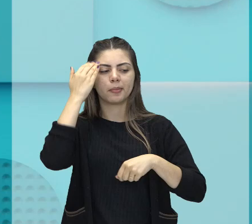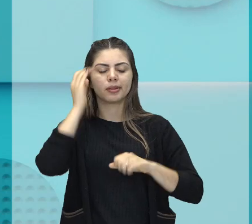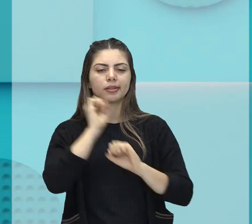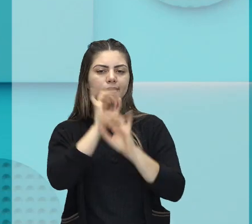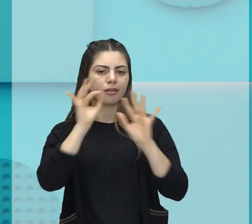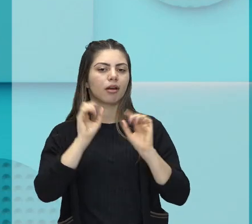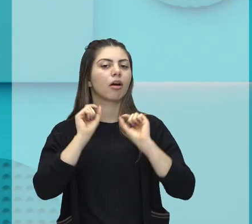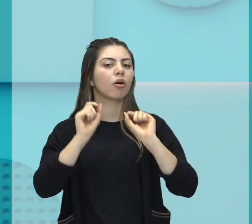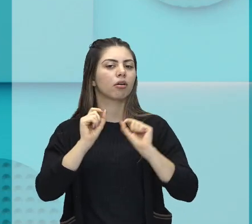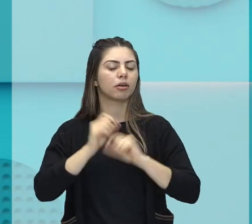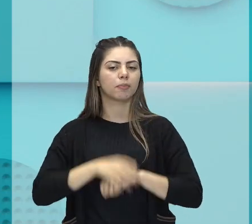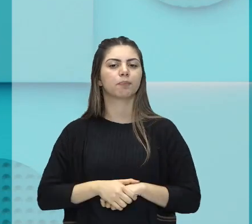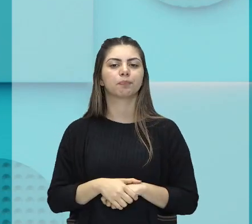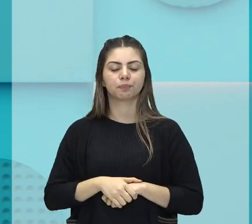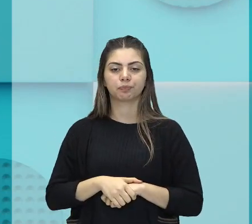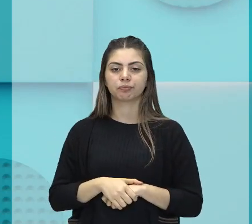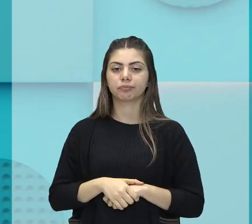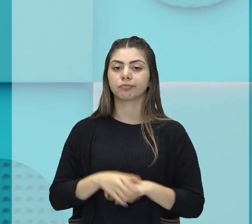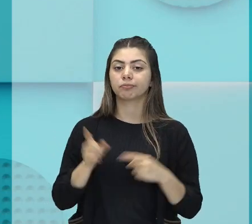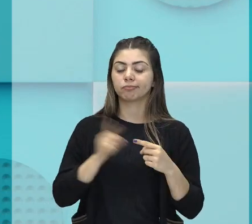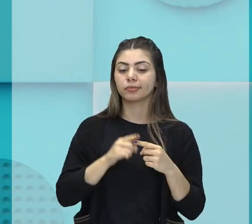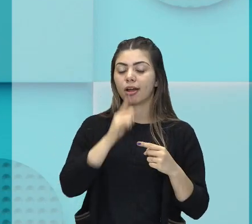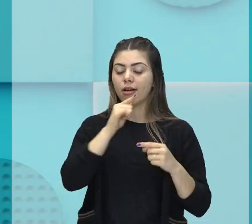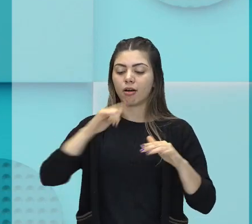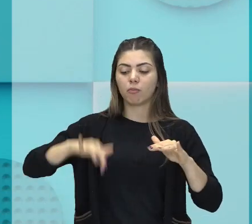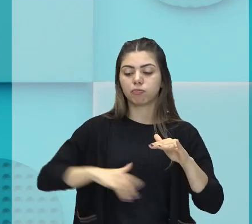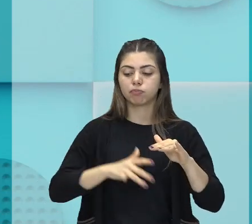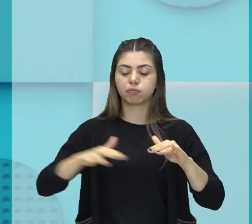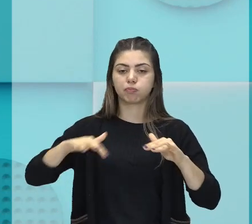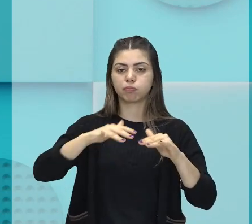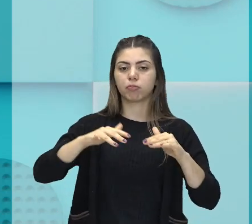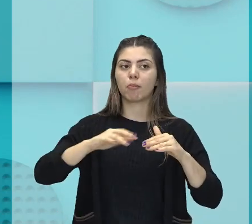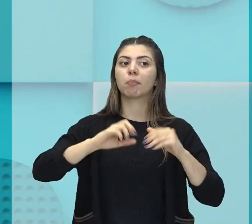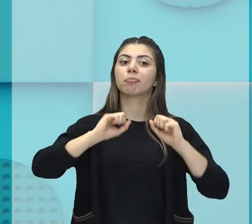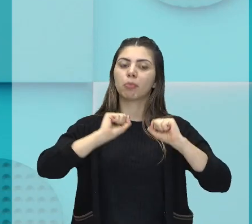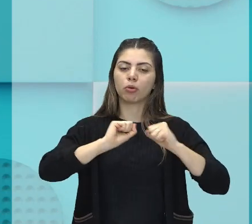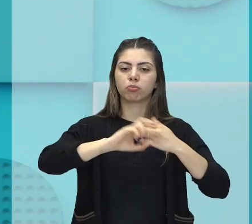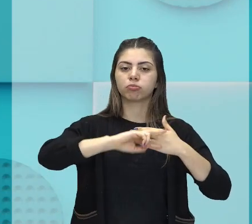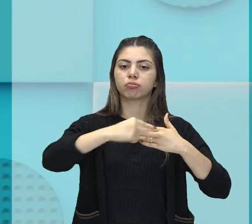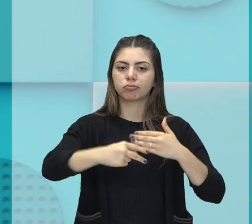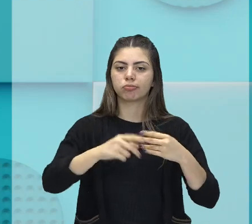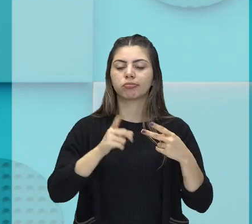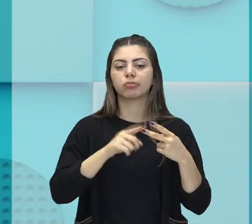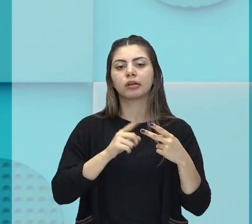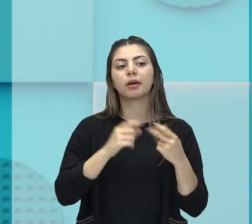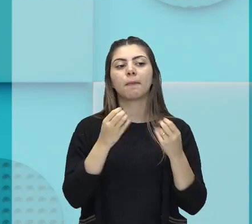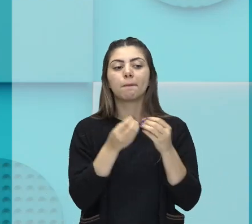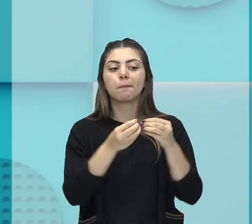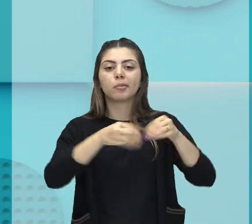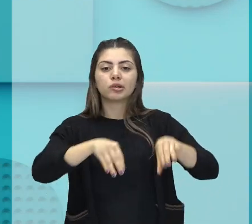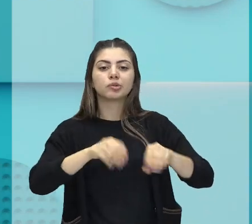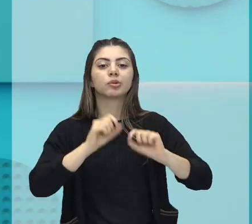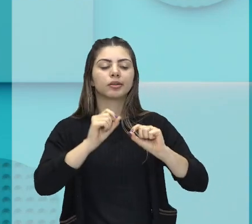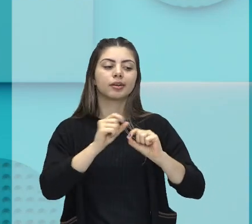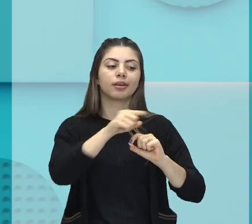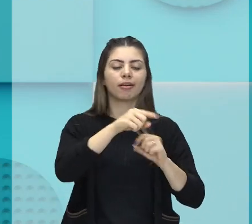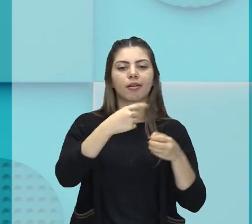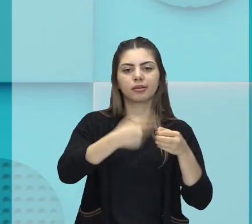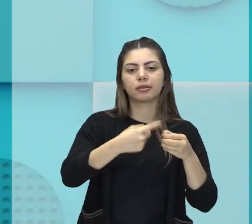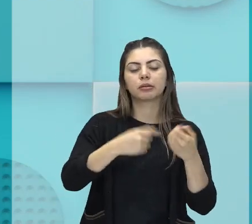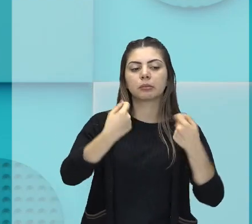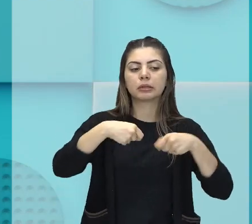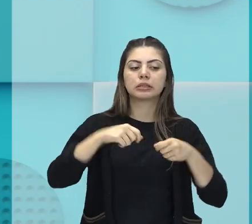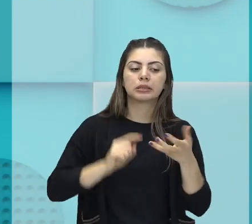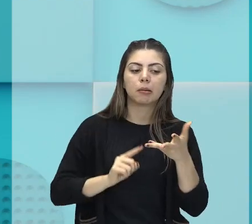interpretações. Impacto das cheias, riscos e prejuízos e necessidades